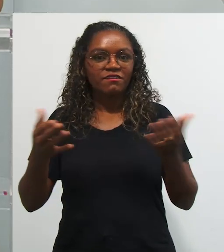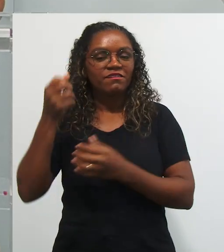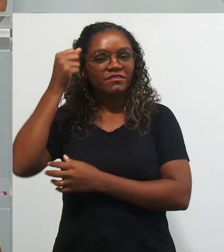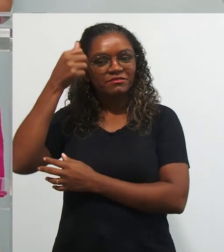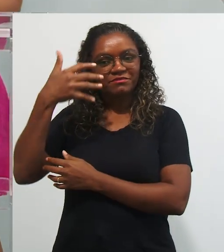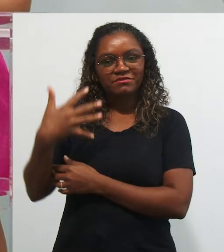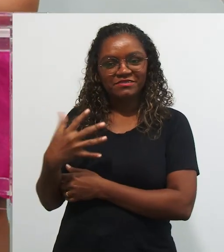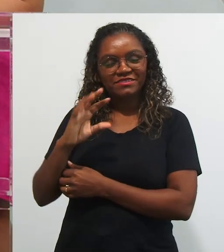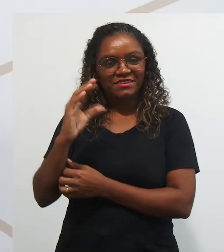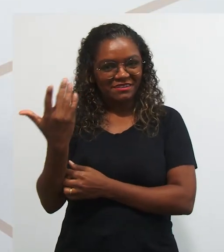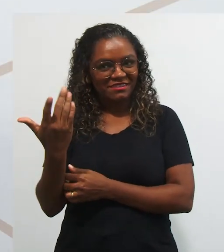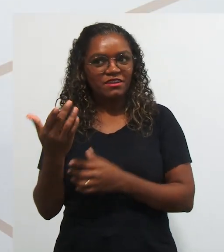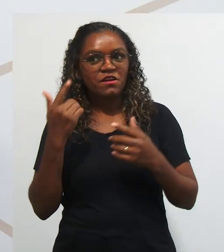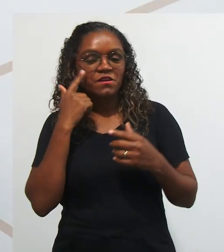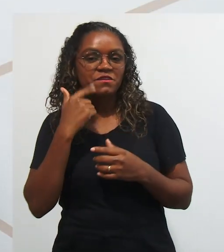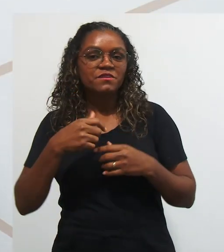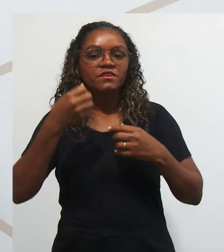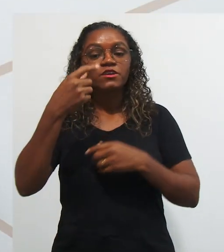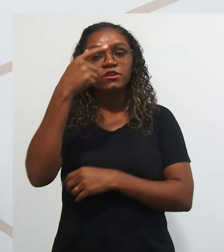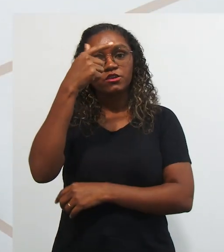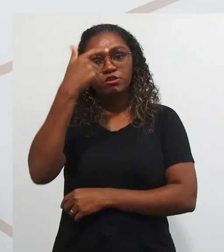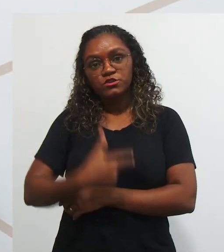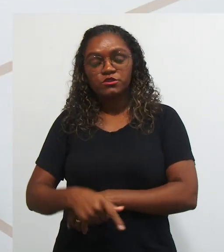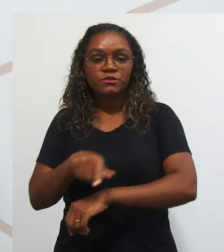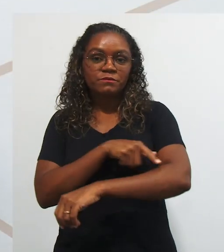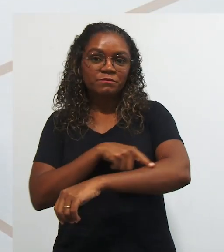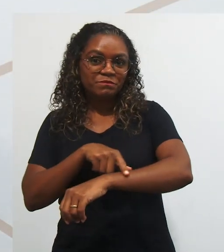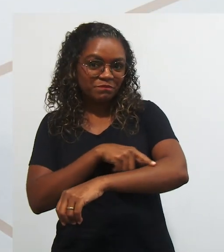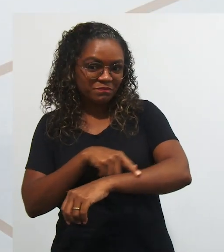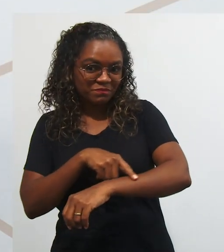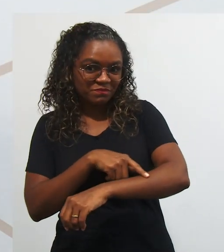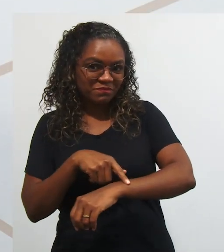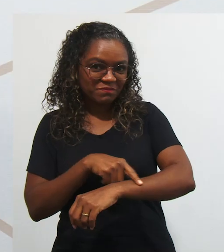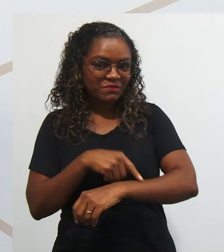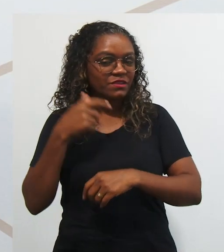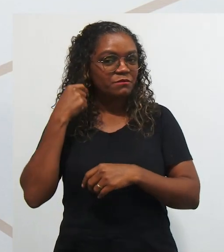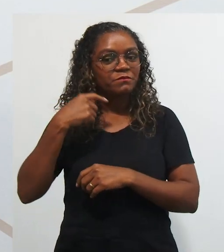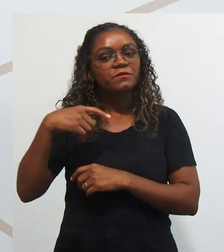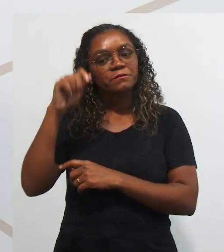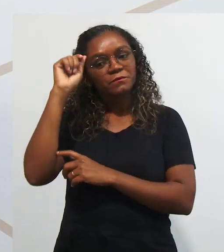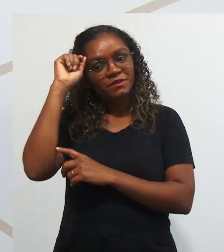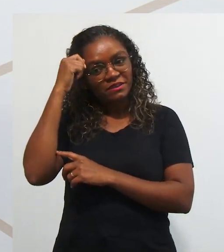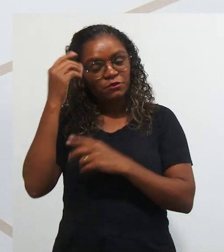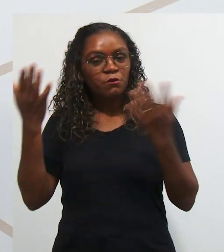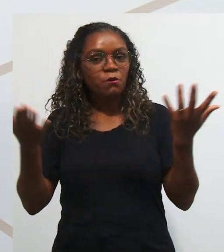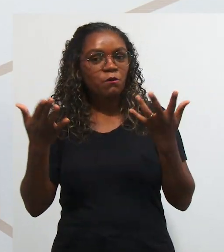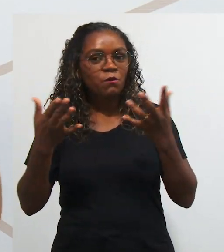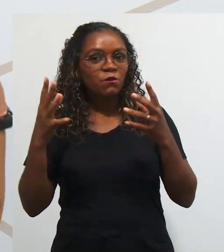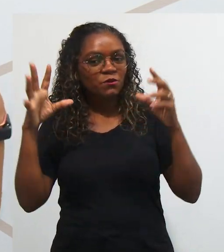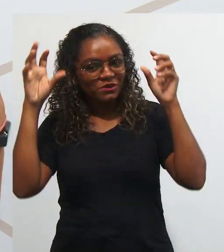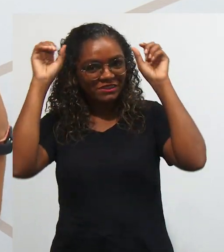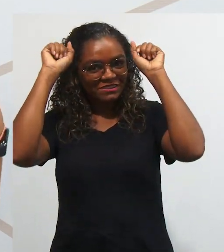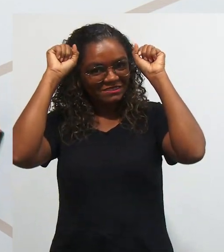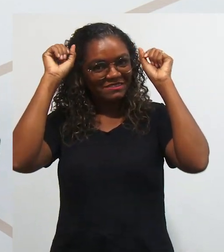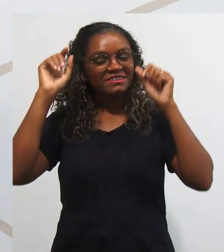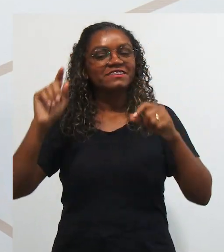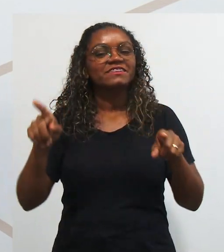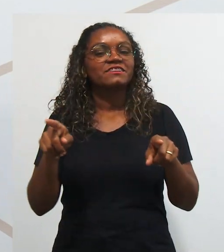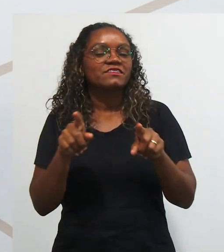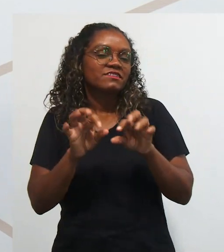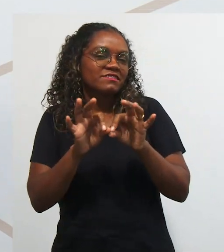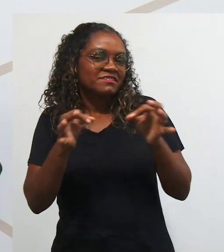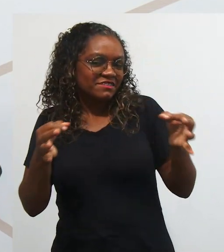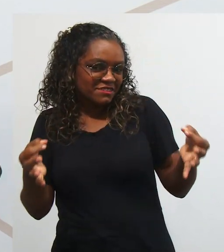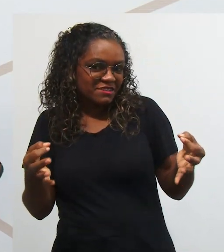minha audiodescrição, é claro. Eu sou uma mulher parda, de cabelos pretos, na altura do ombro. Hoje estão em formatos de Maria